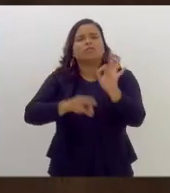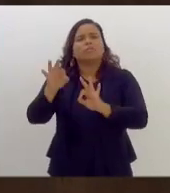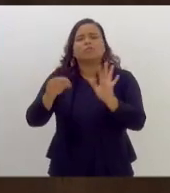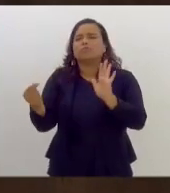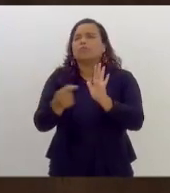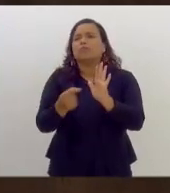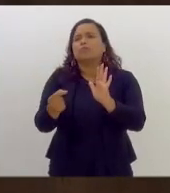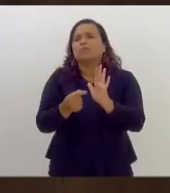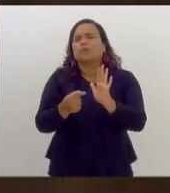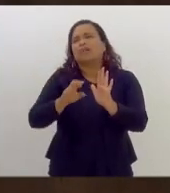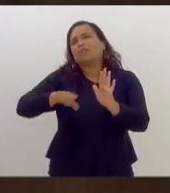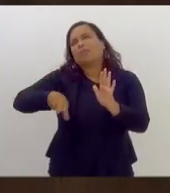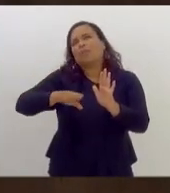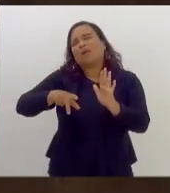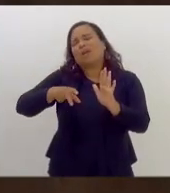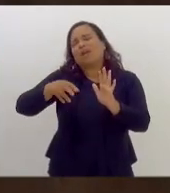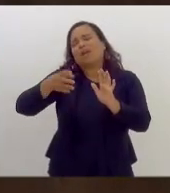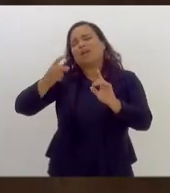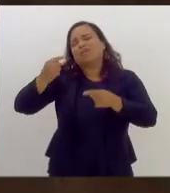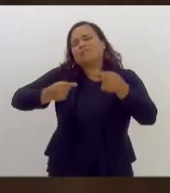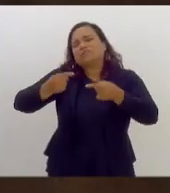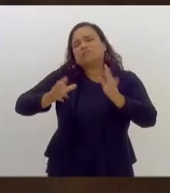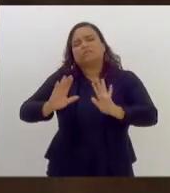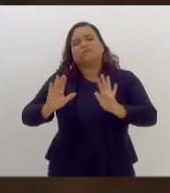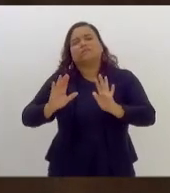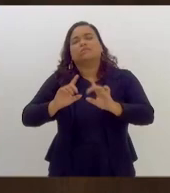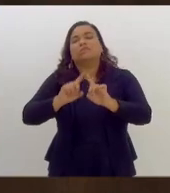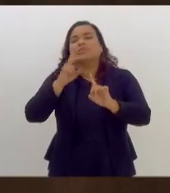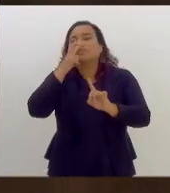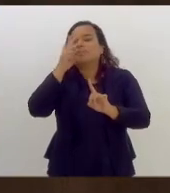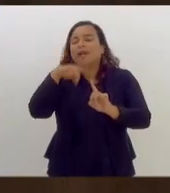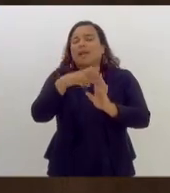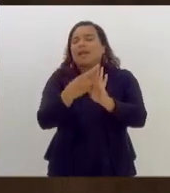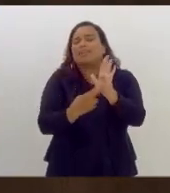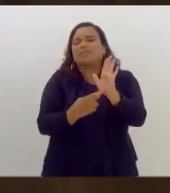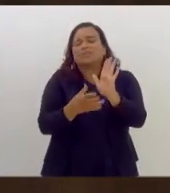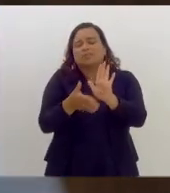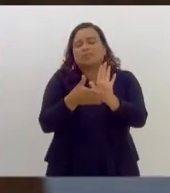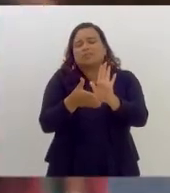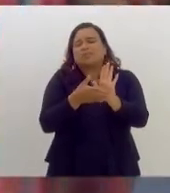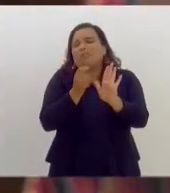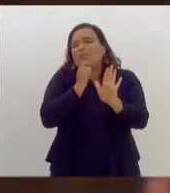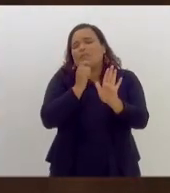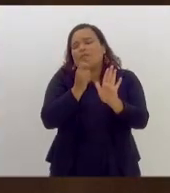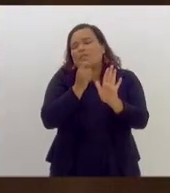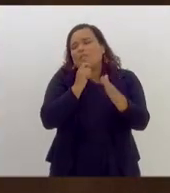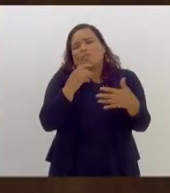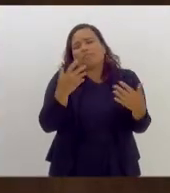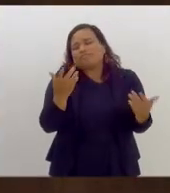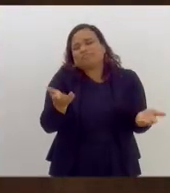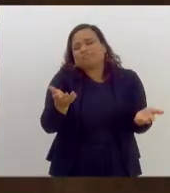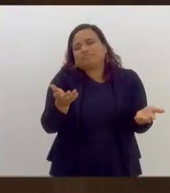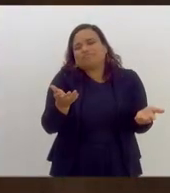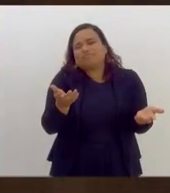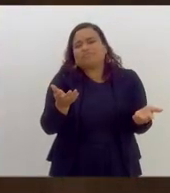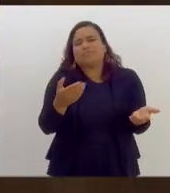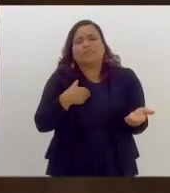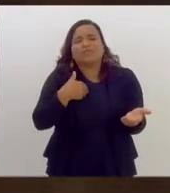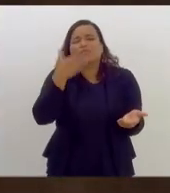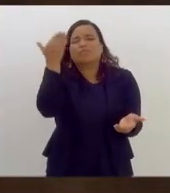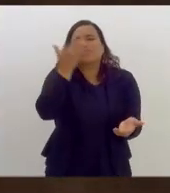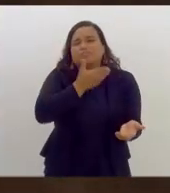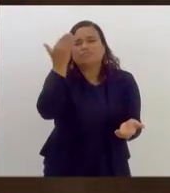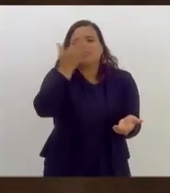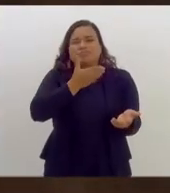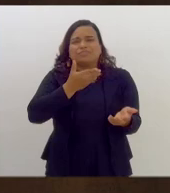não vou dizer polêmico, com uma redação meio fora de propósito. Porque eu jamais vi